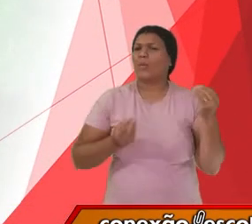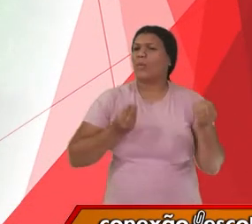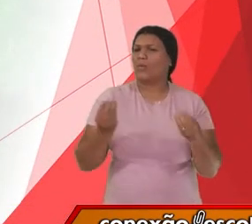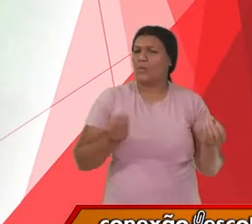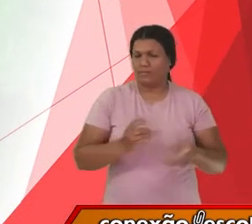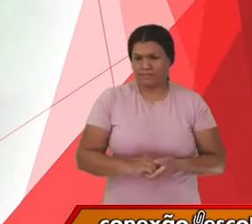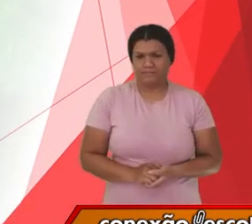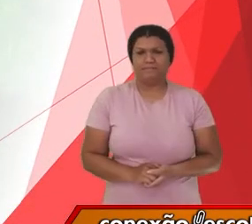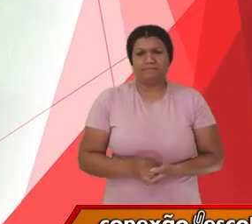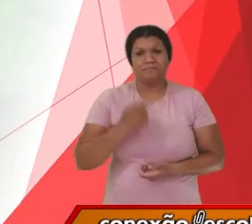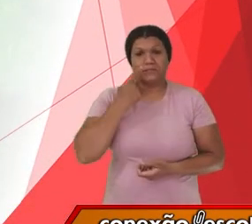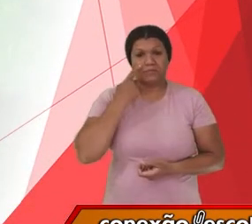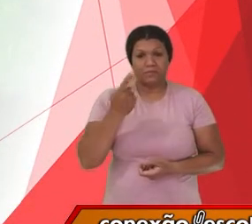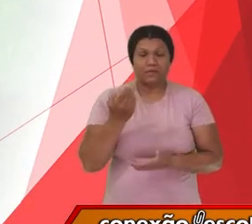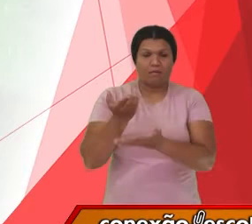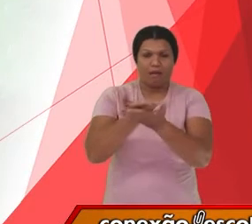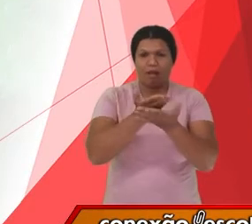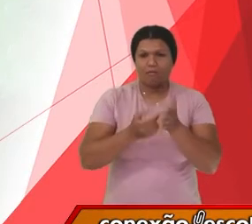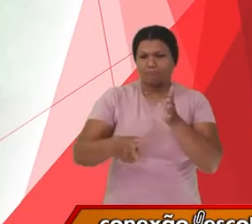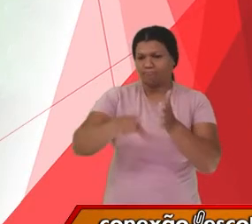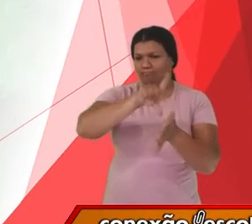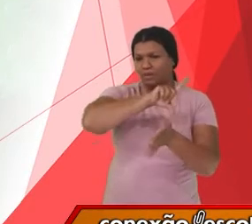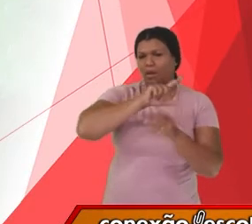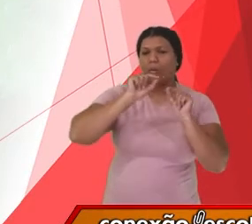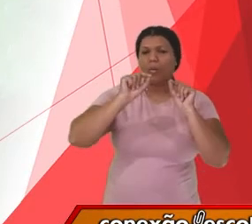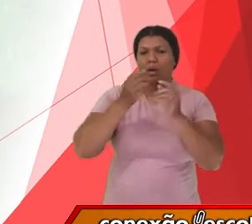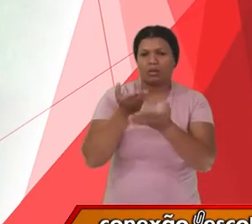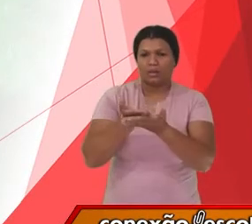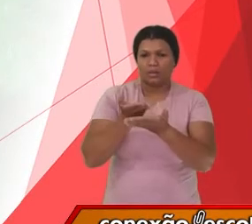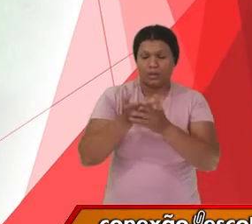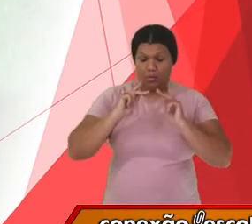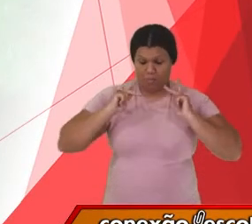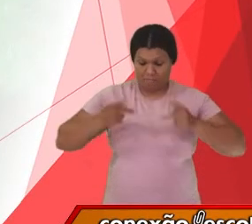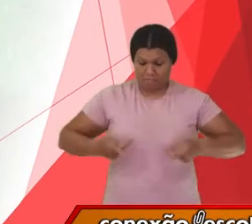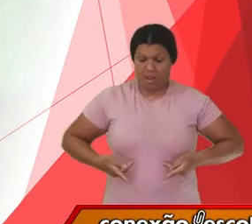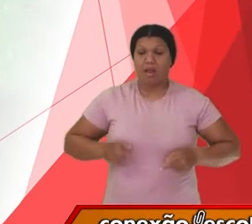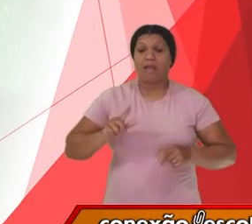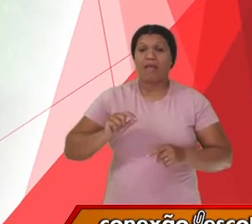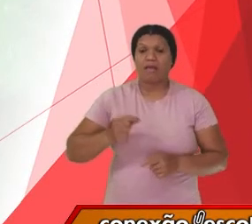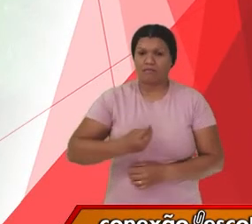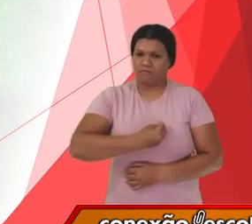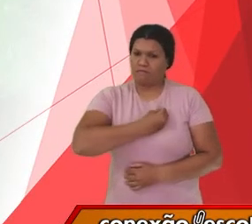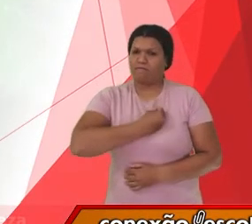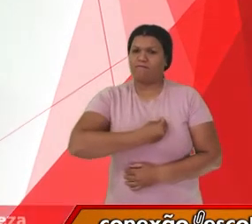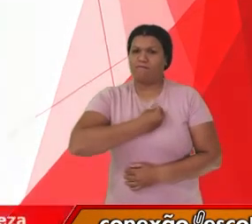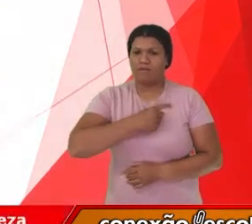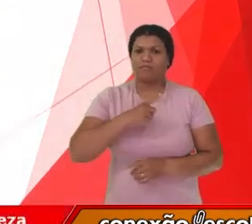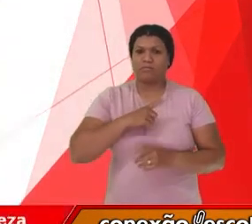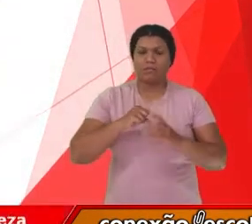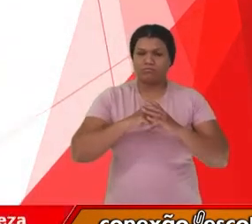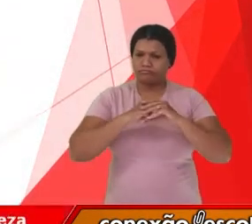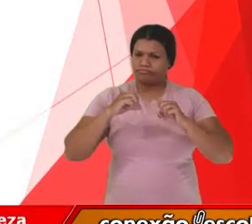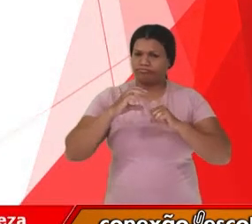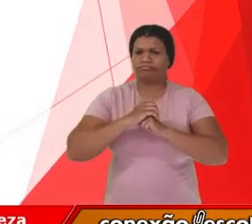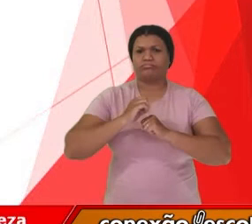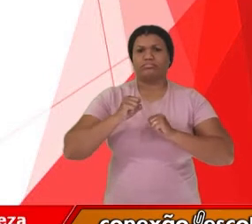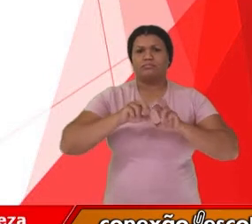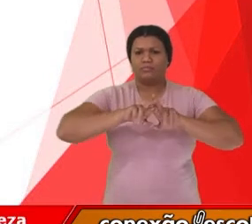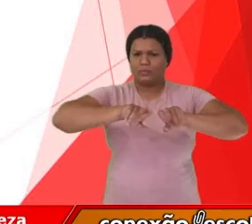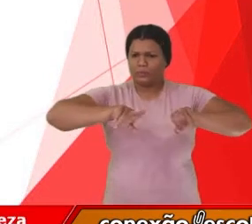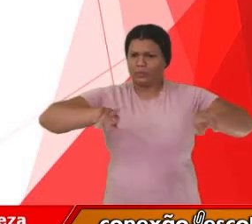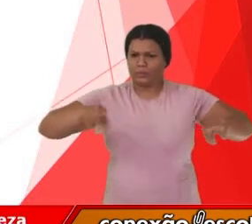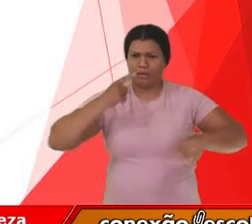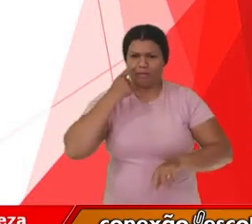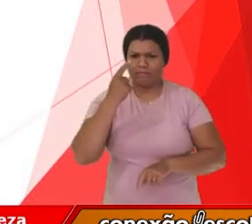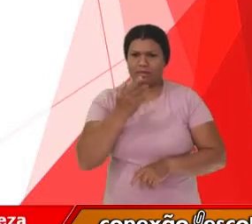nas aulas anteriores, estudamos que o ser humano é um ser vivo multicelular. E aqui nós temos uma foto, uma imagem